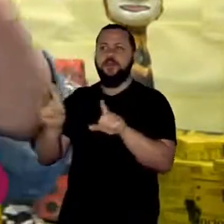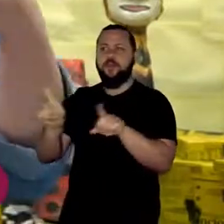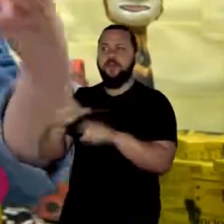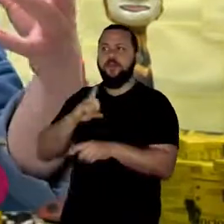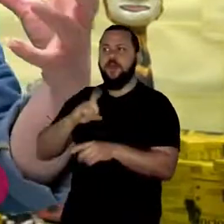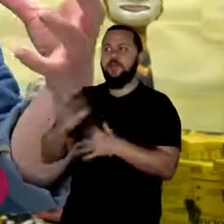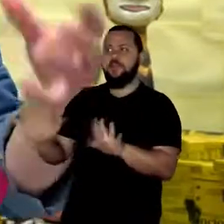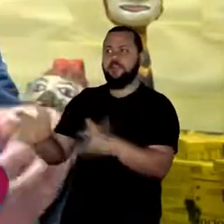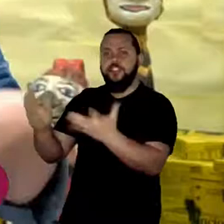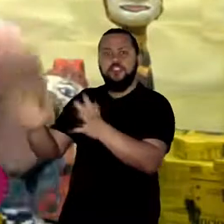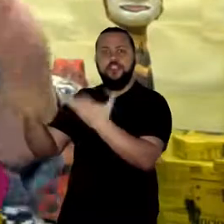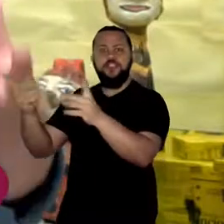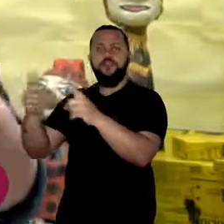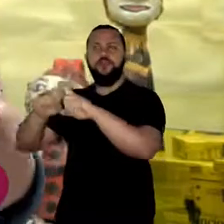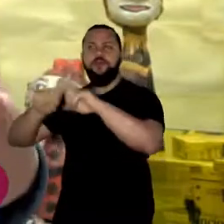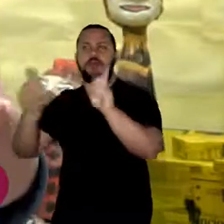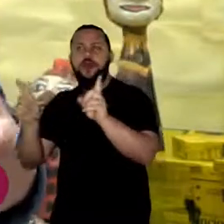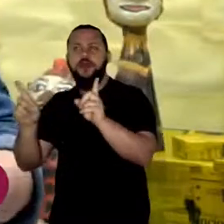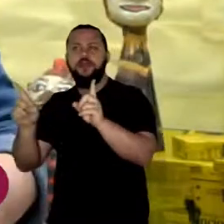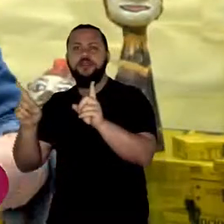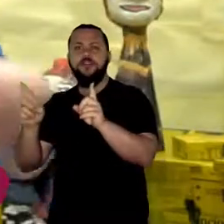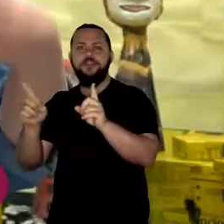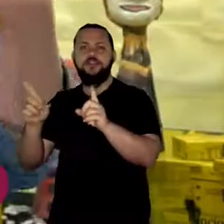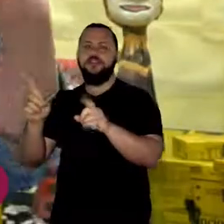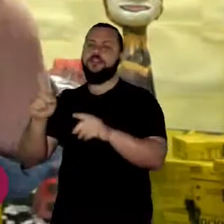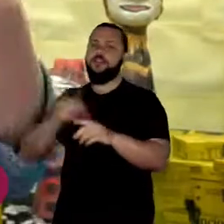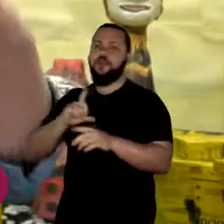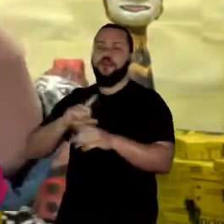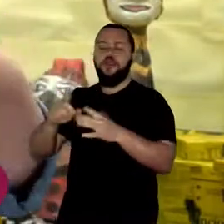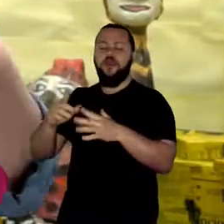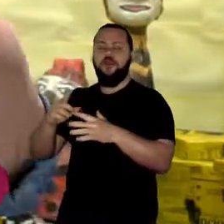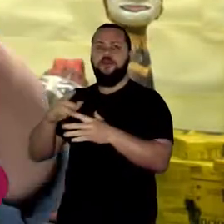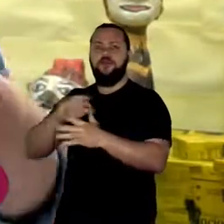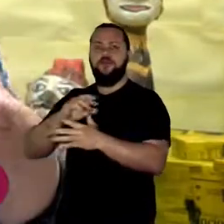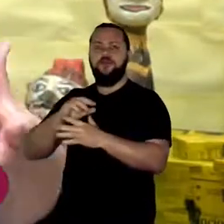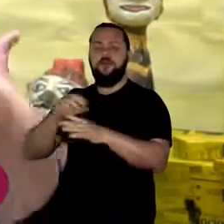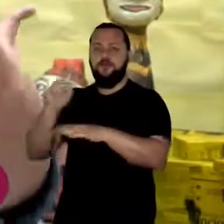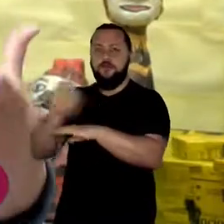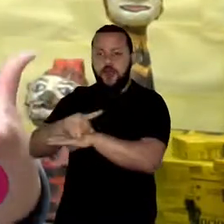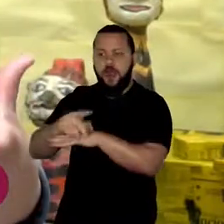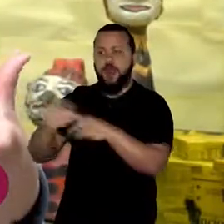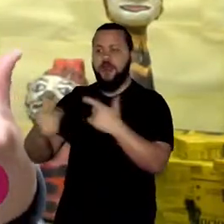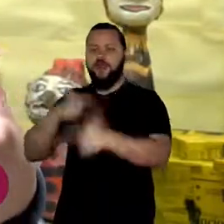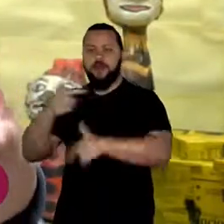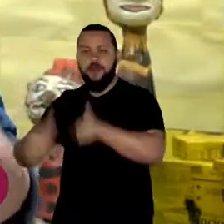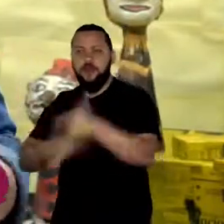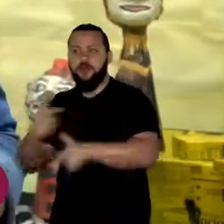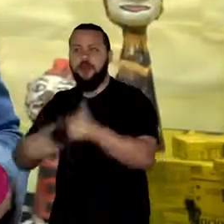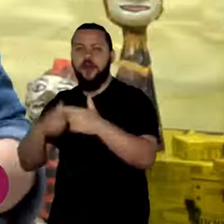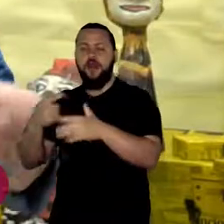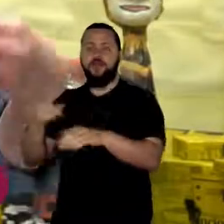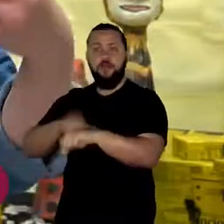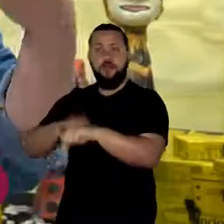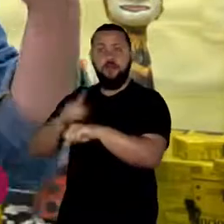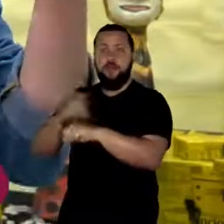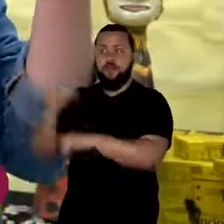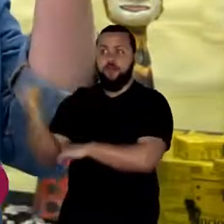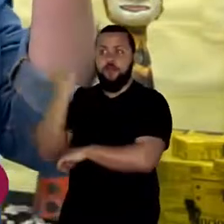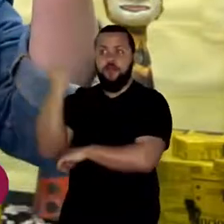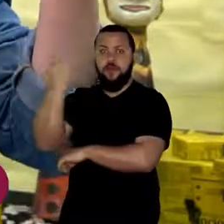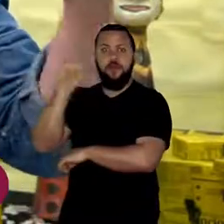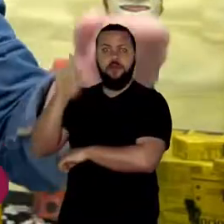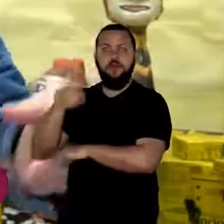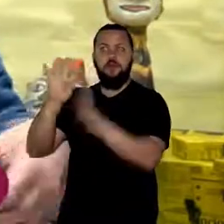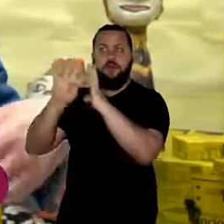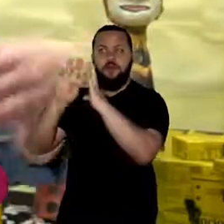também impacta de forma que gera vários empregos, né, nesse momento tão importante que é o momento da pandemia. Então, nós temos desde o pessoal